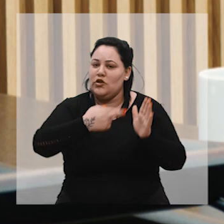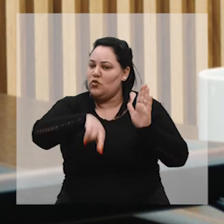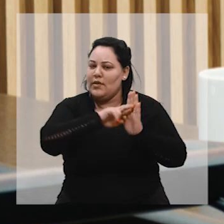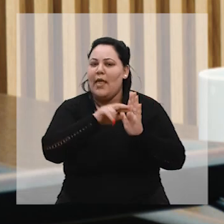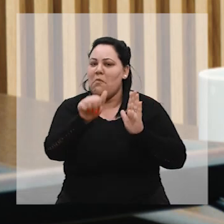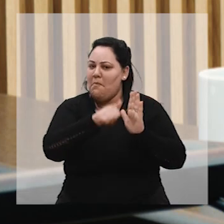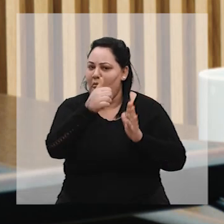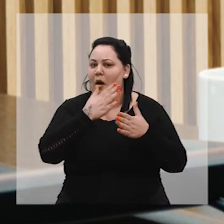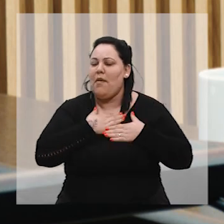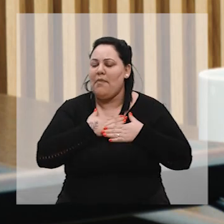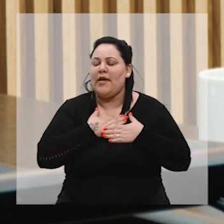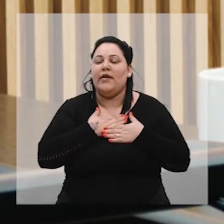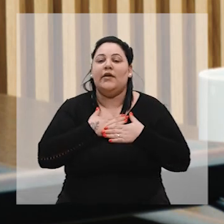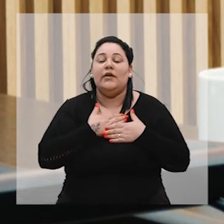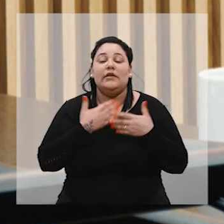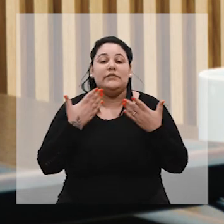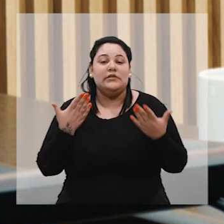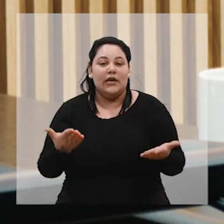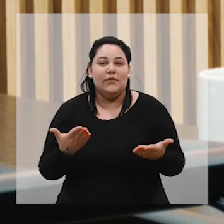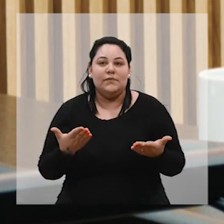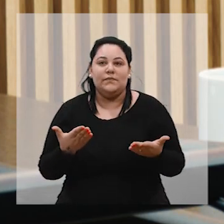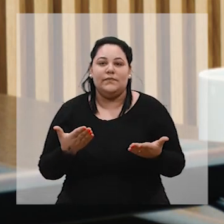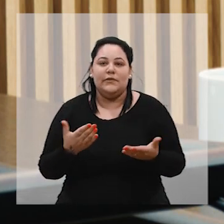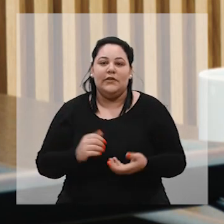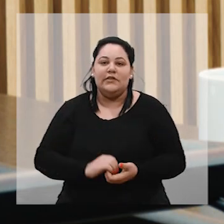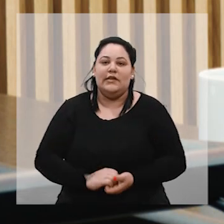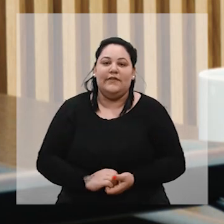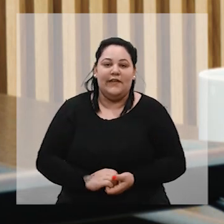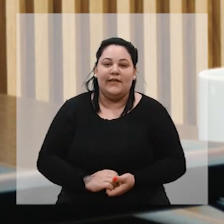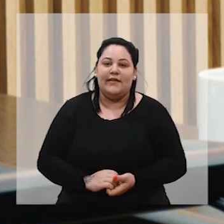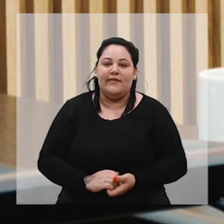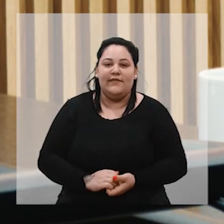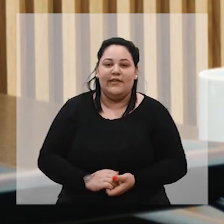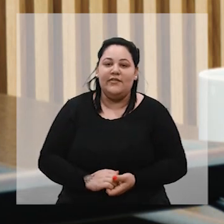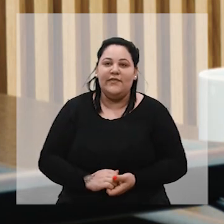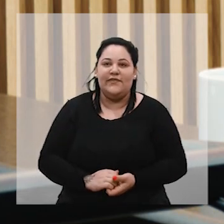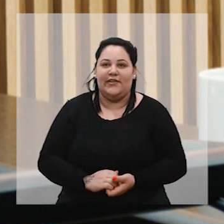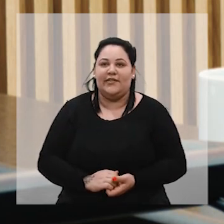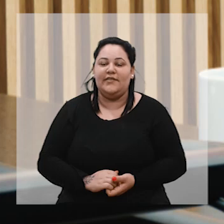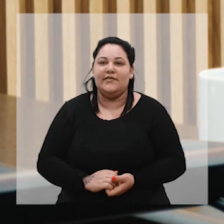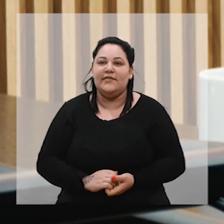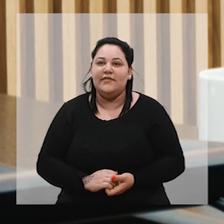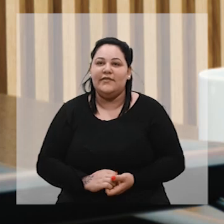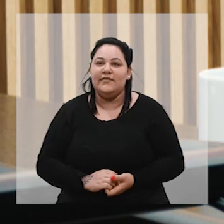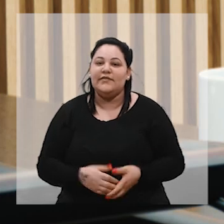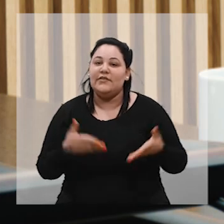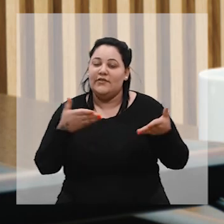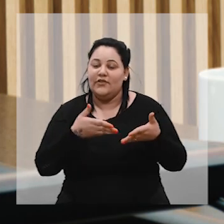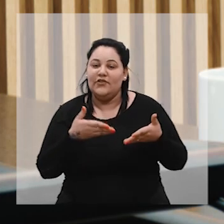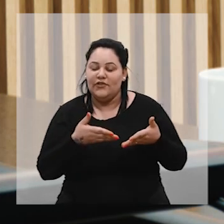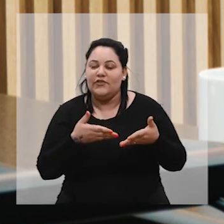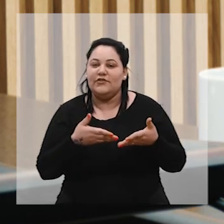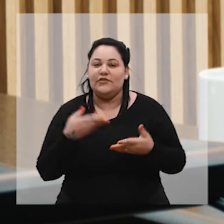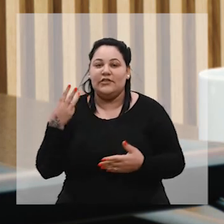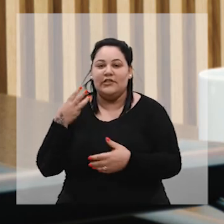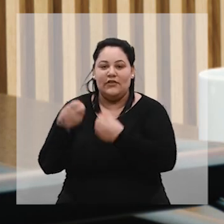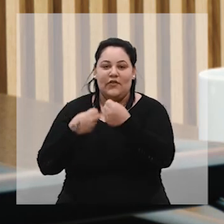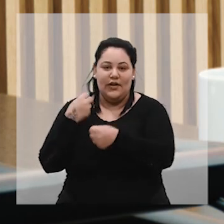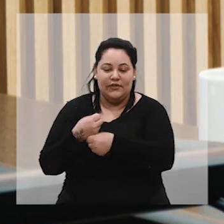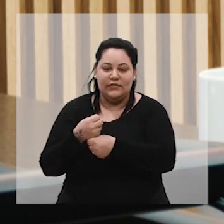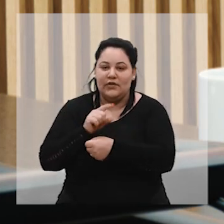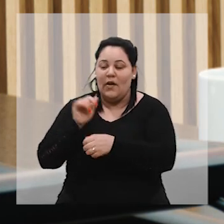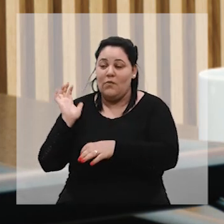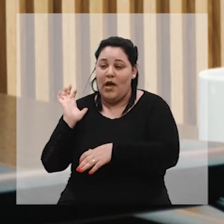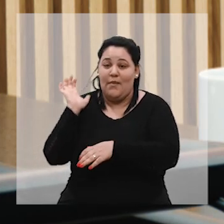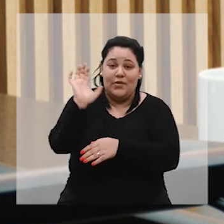ir buscando um resultado melhor, né? Então, cara, hoje tô indo pro 3º ano. Esse 3º ano até